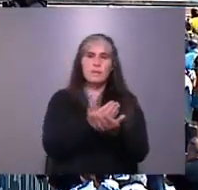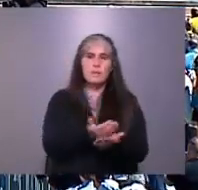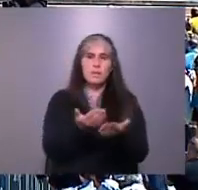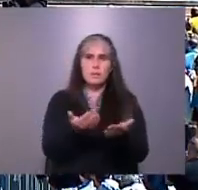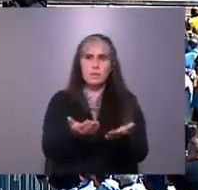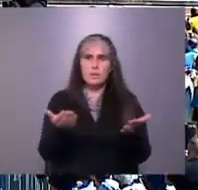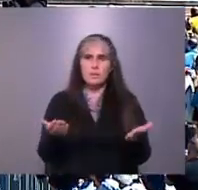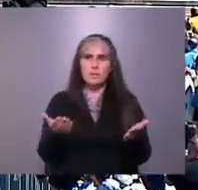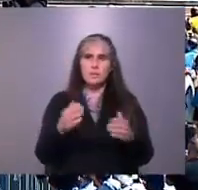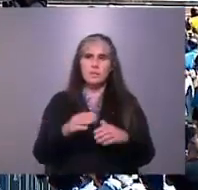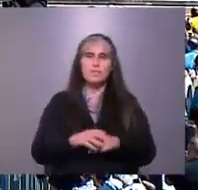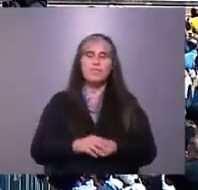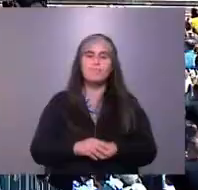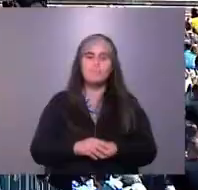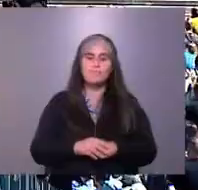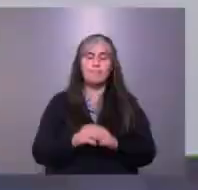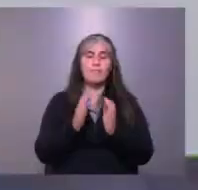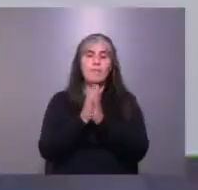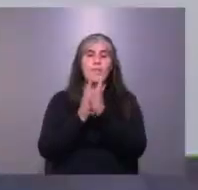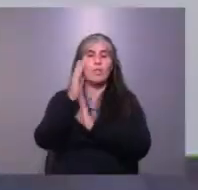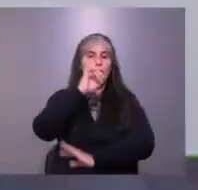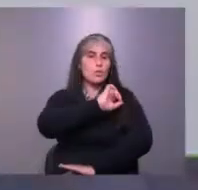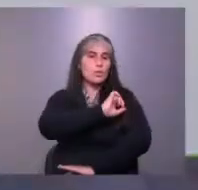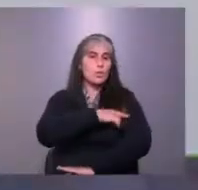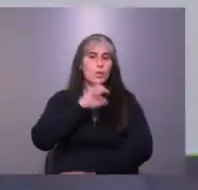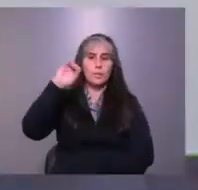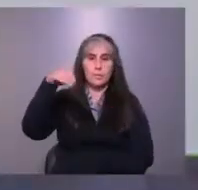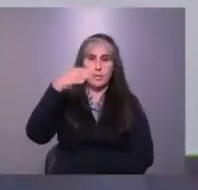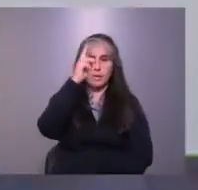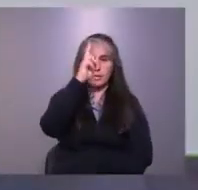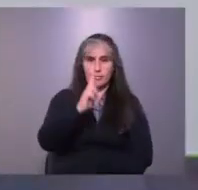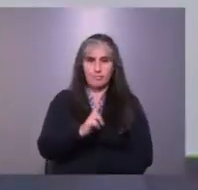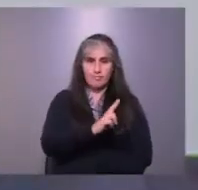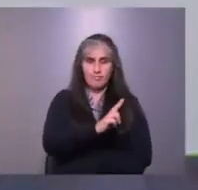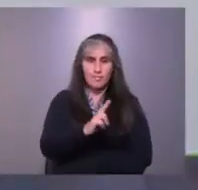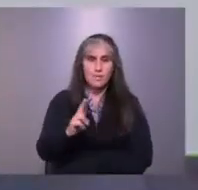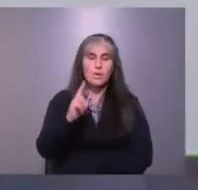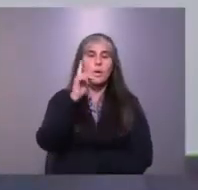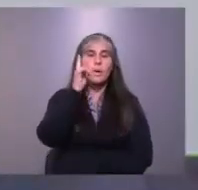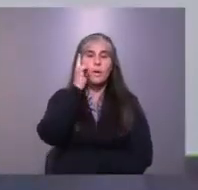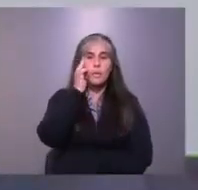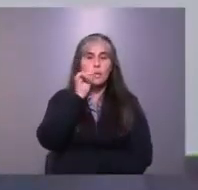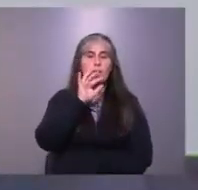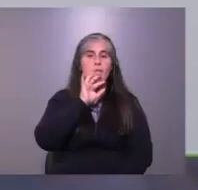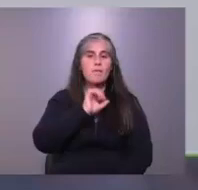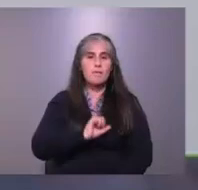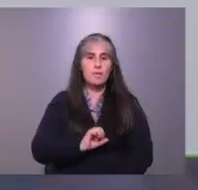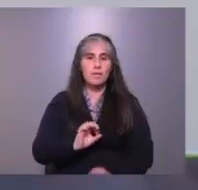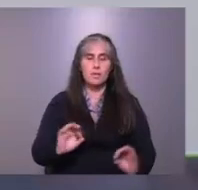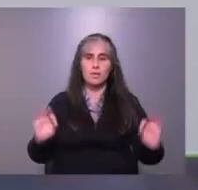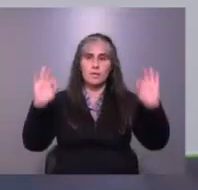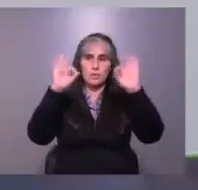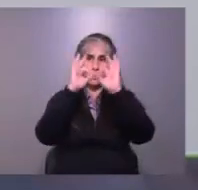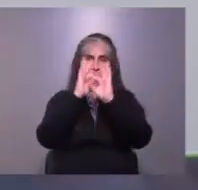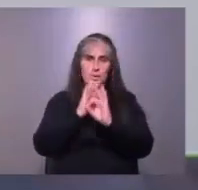nós. Abençoe-vos Deus Todo-Poderoso, Pai, Filho e Espírito